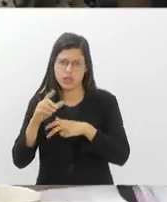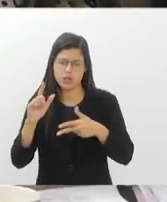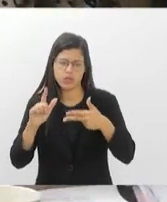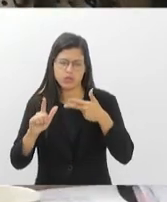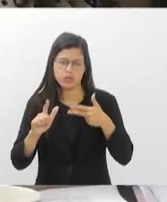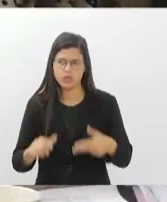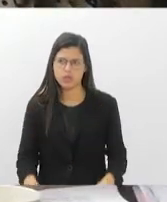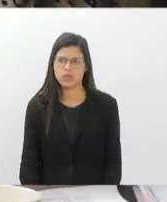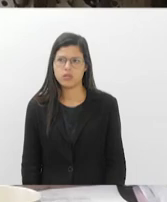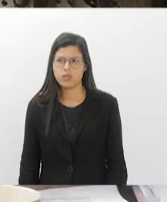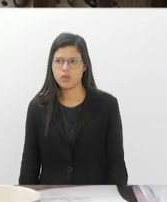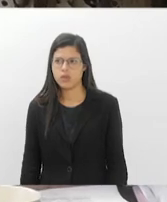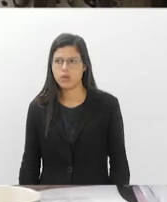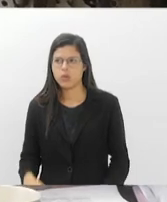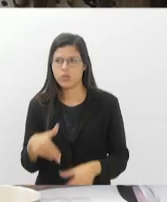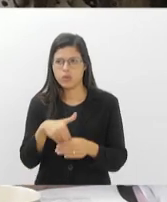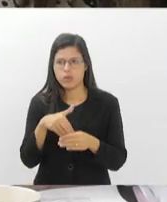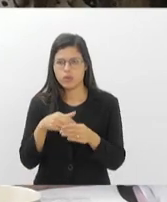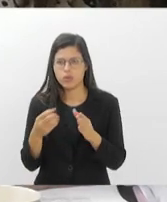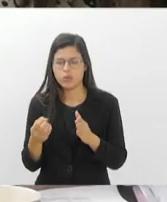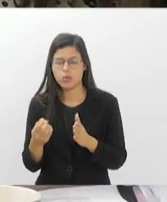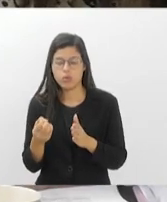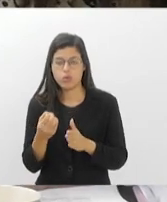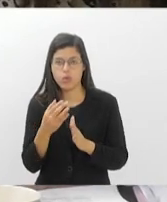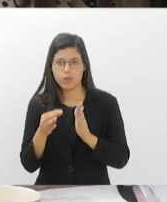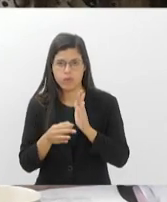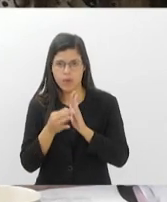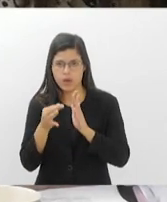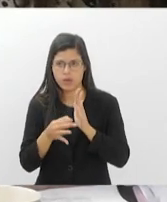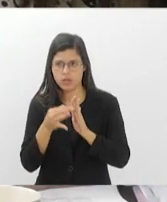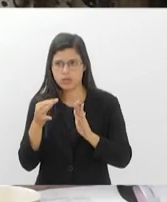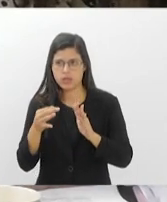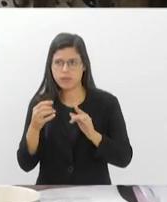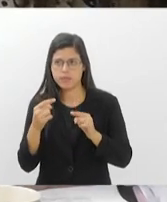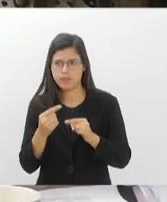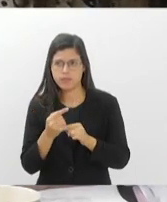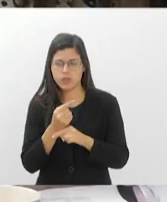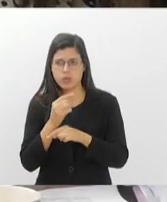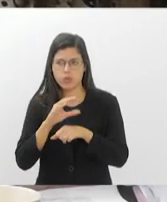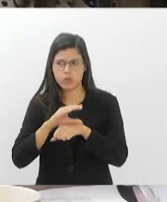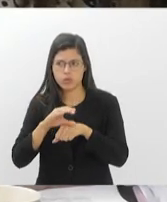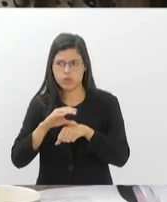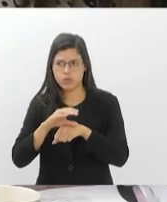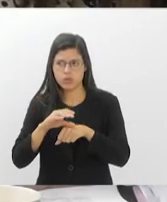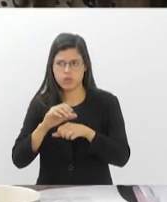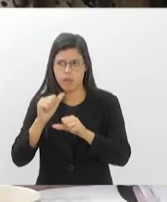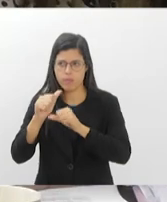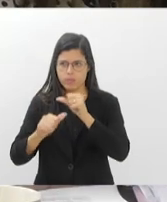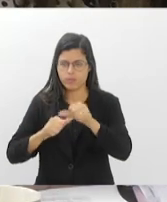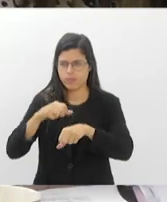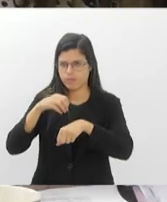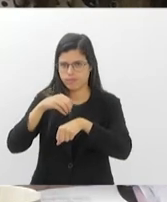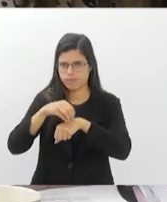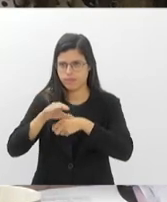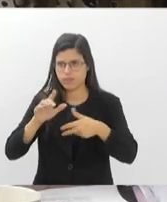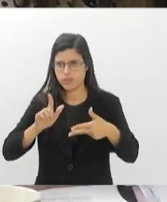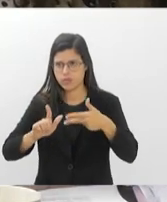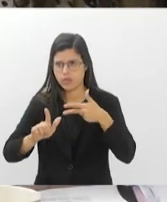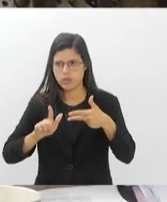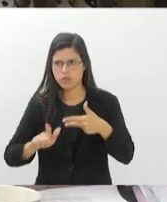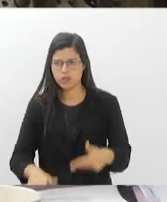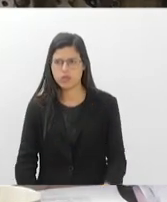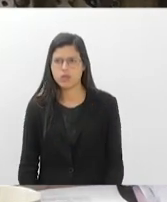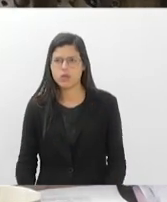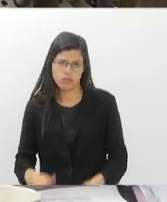o parecer, o novo parecer do deputado Rodrigo Amorim pela inconstitucionalidade para transformação e indicação legislativa. Pois é, estou